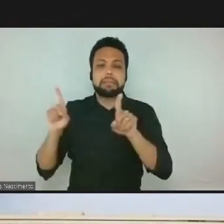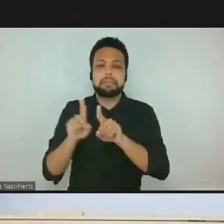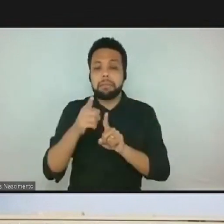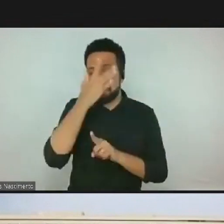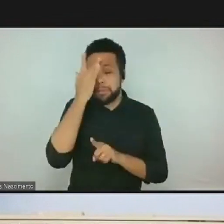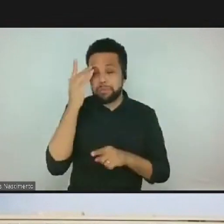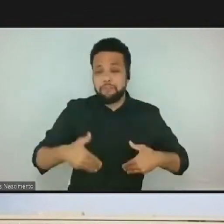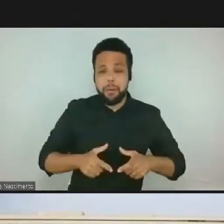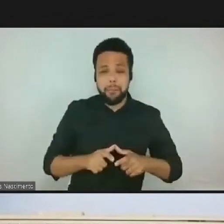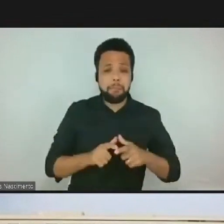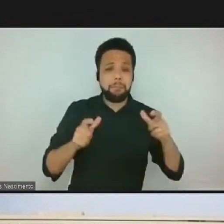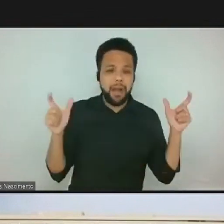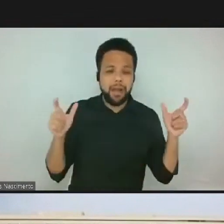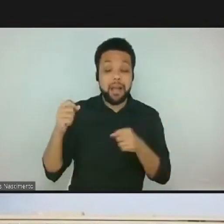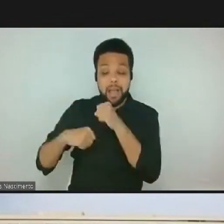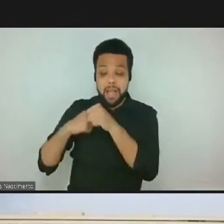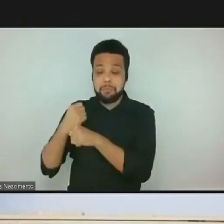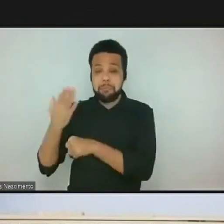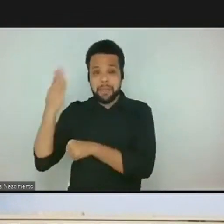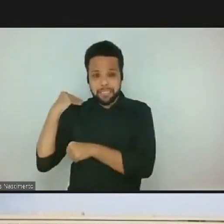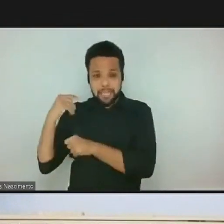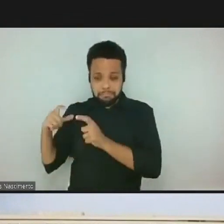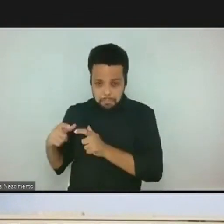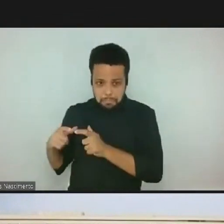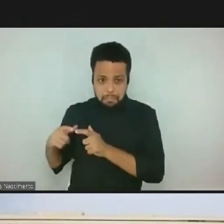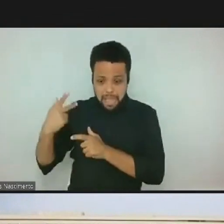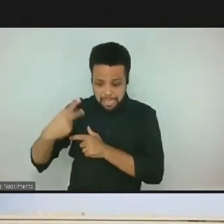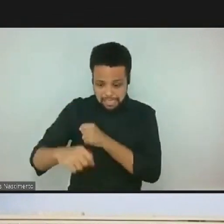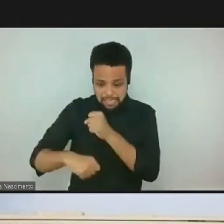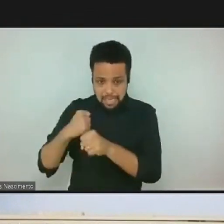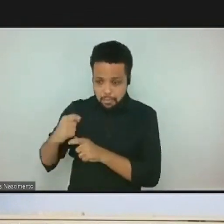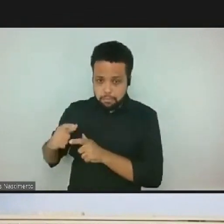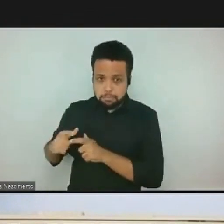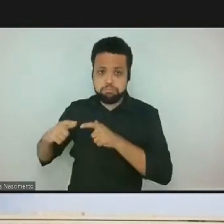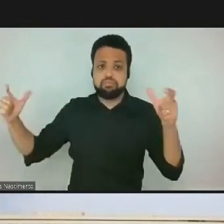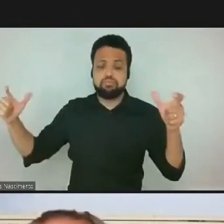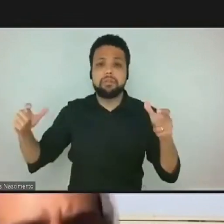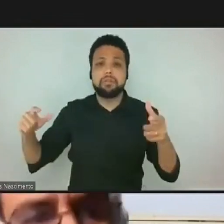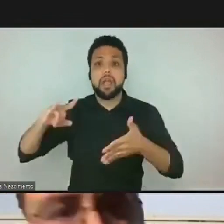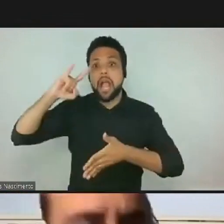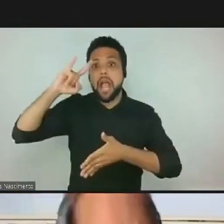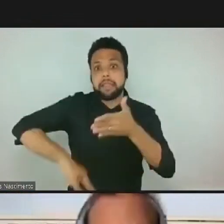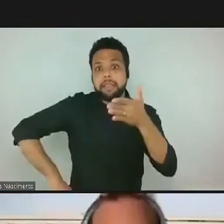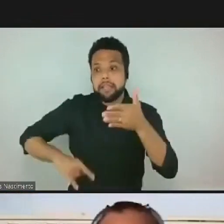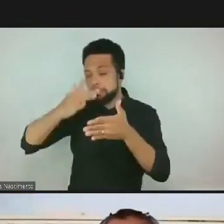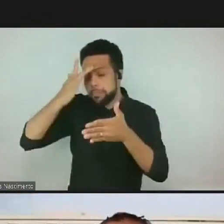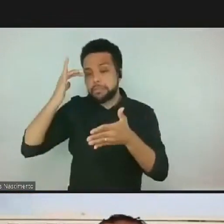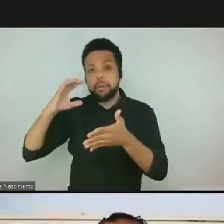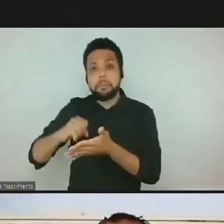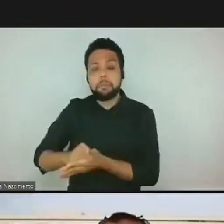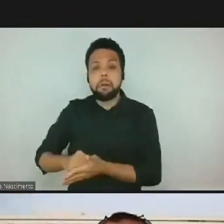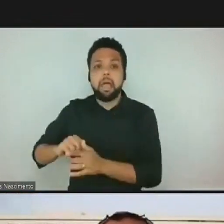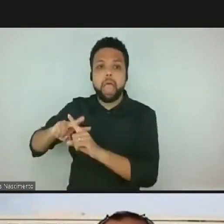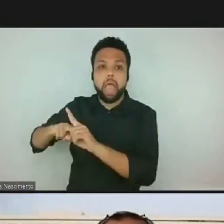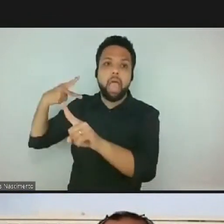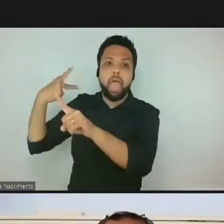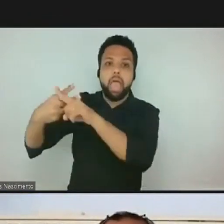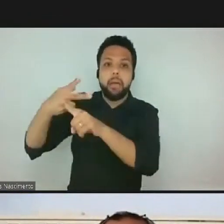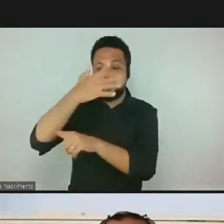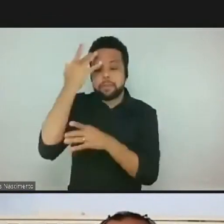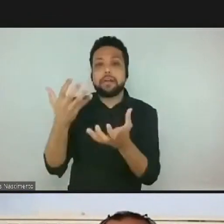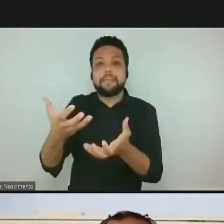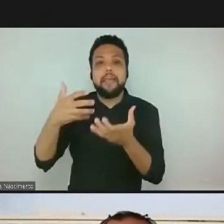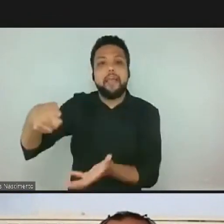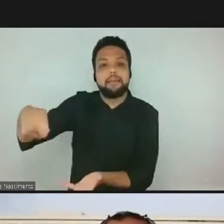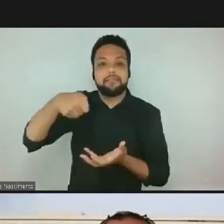a gente também tem um cadastro hoje que está quase o dobro do cadastro do ano anterior.